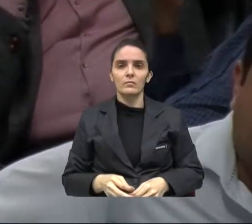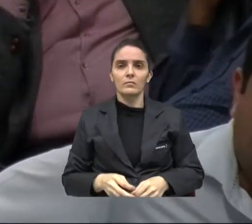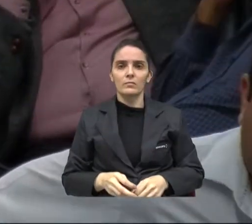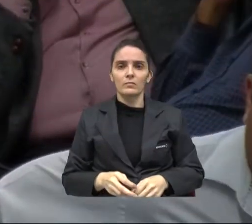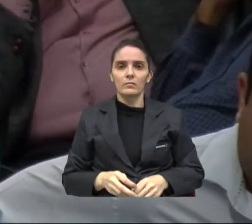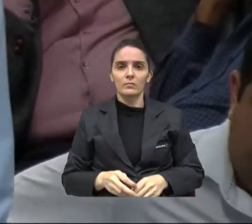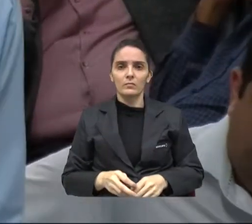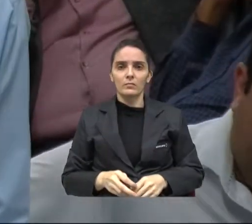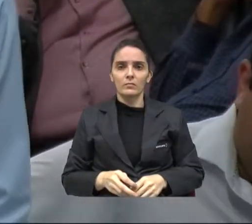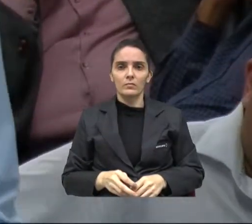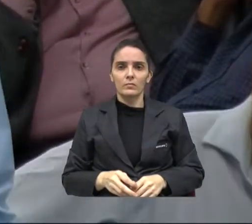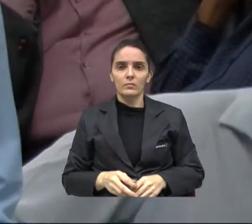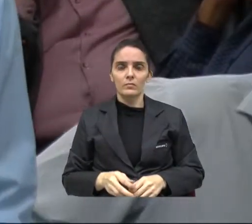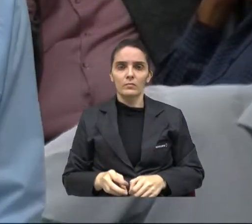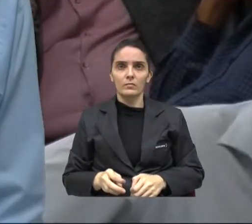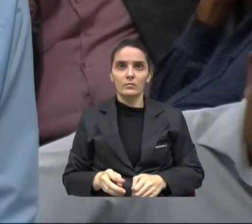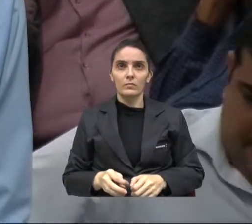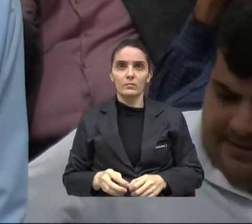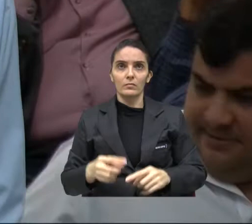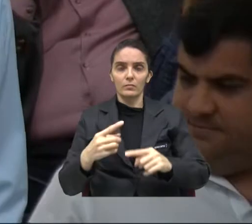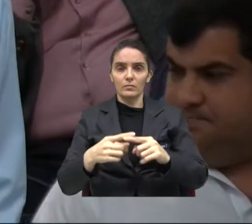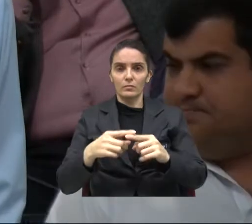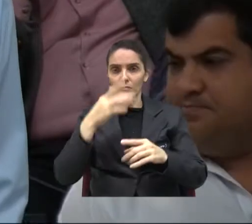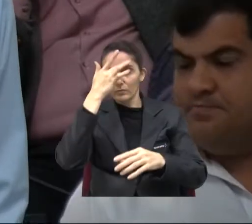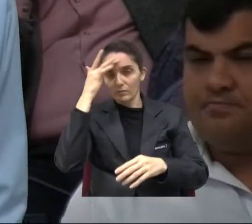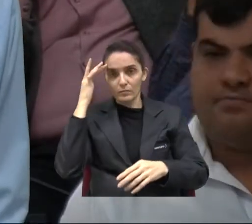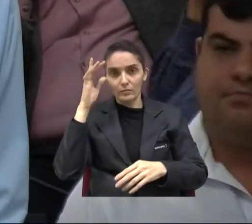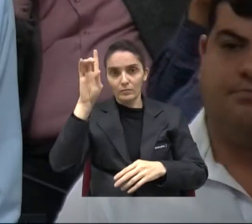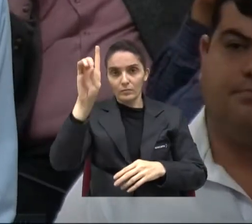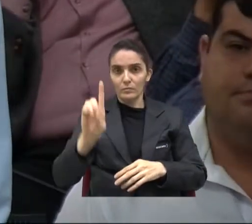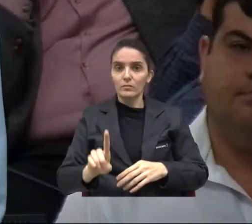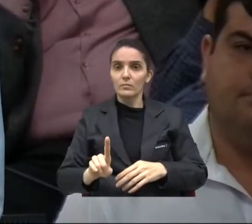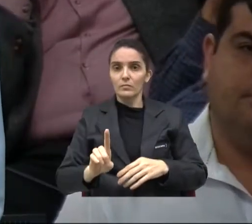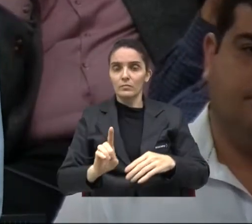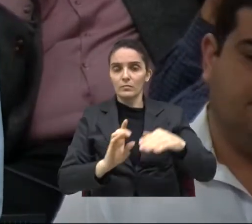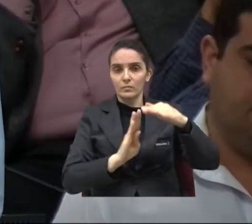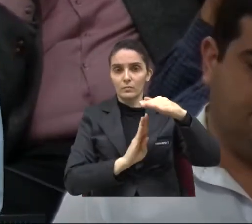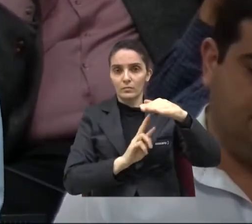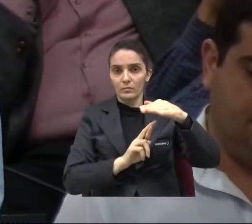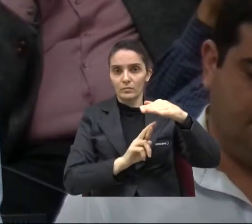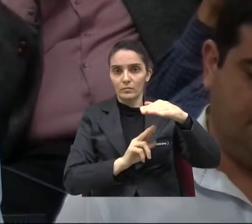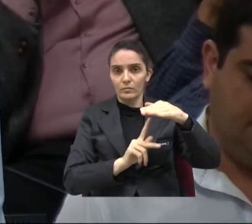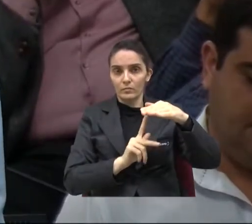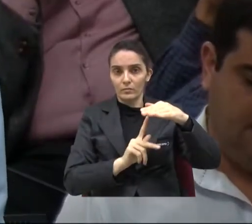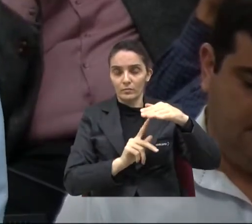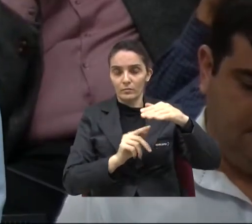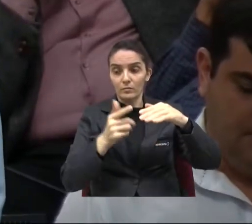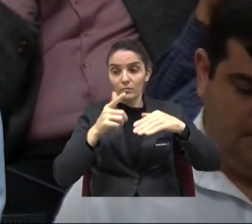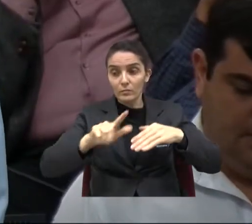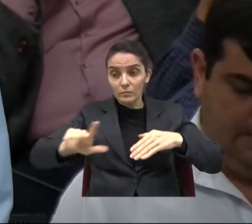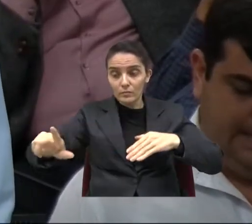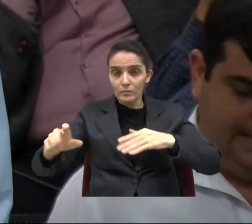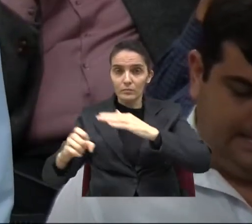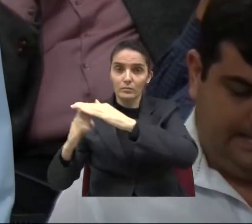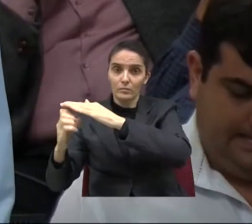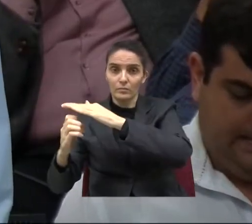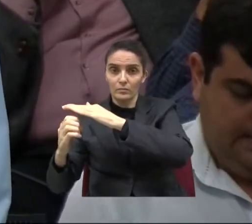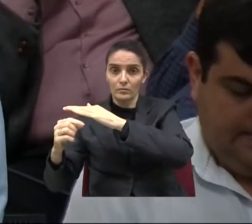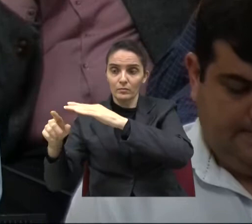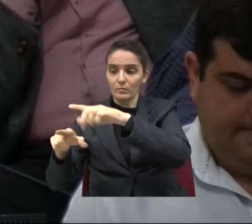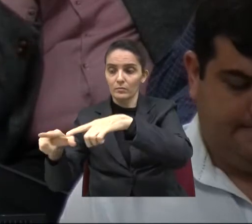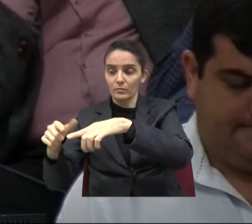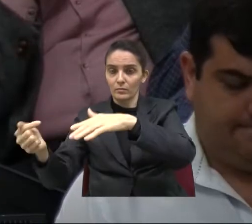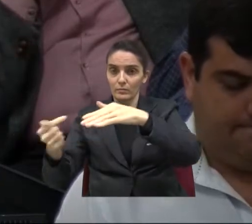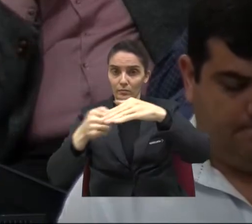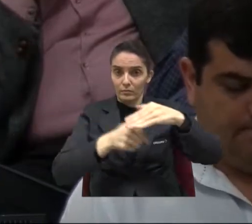Porque o rapaz que é da diretoria dessa empresa que presta serviço para a BRK. Mas lembrando que mesmo ela prestando serviço para a